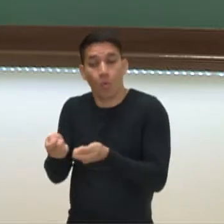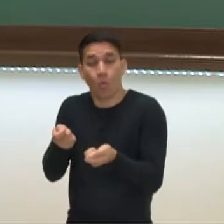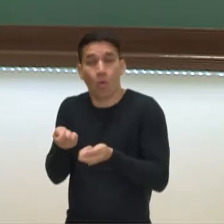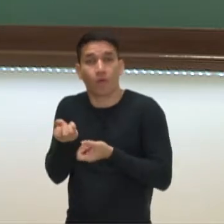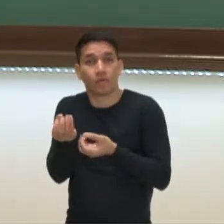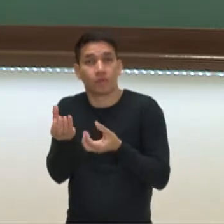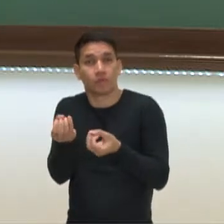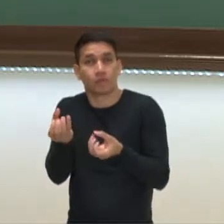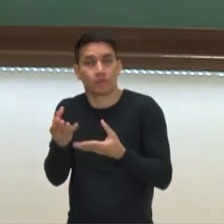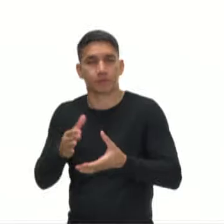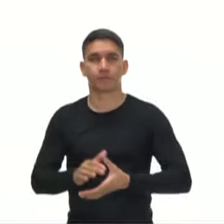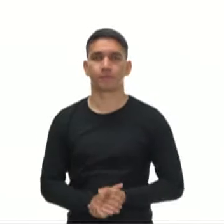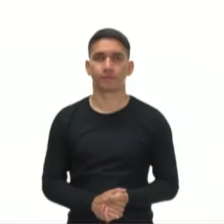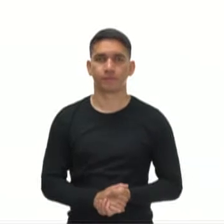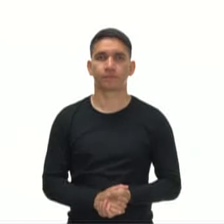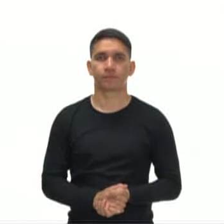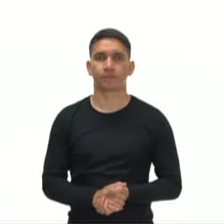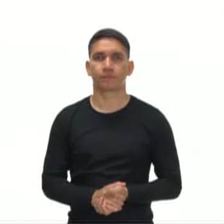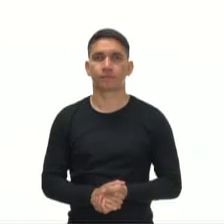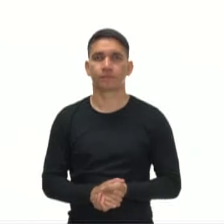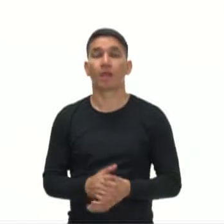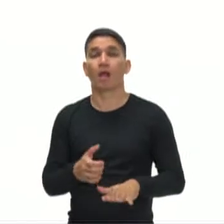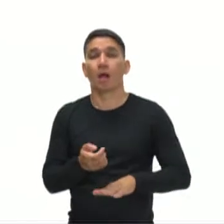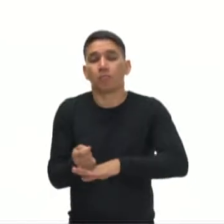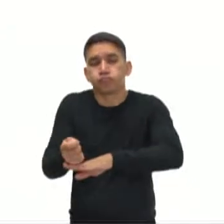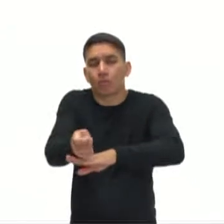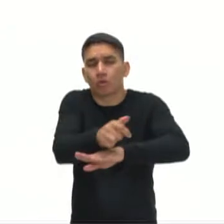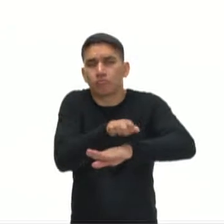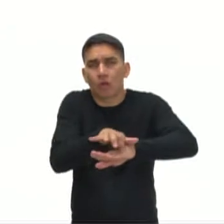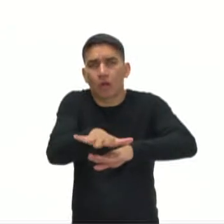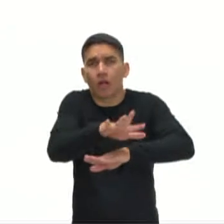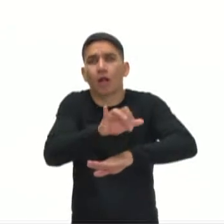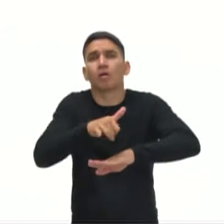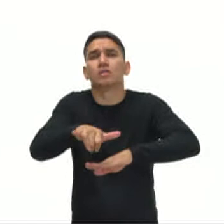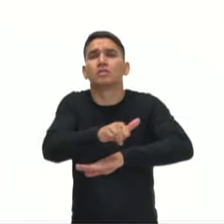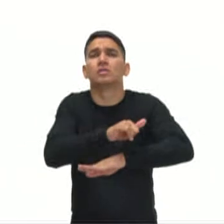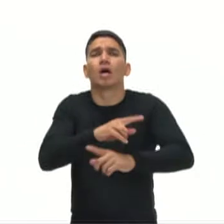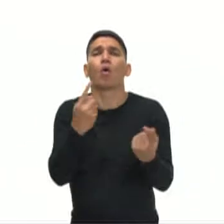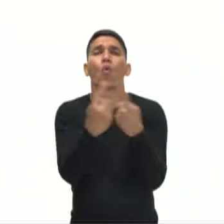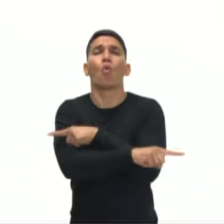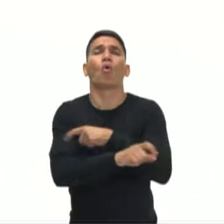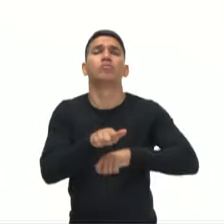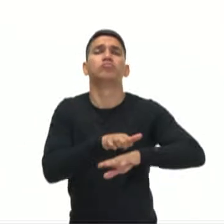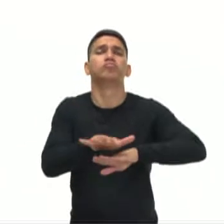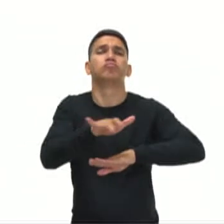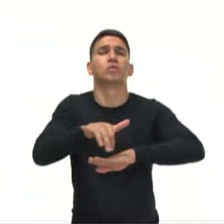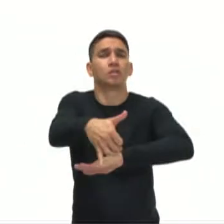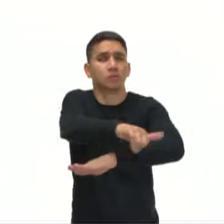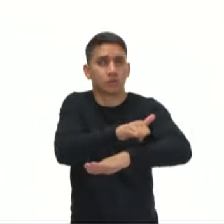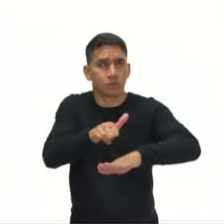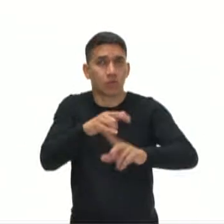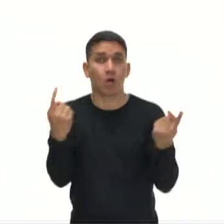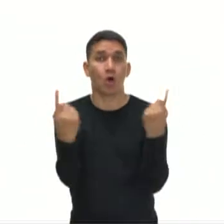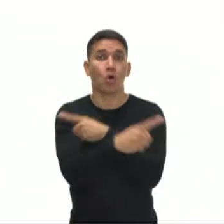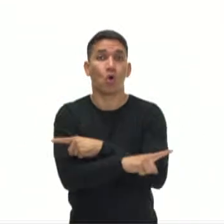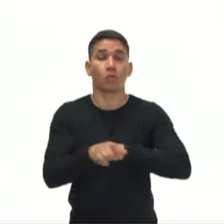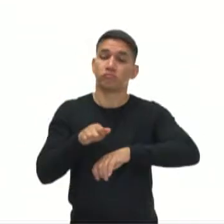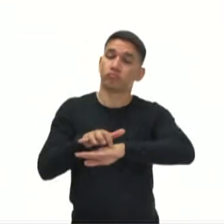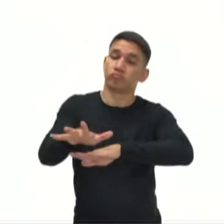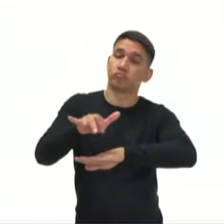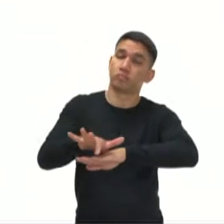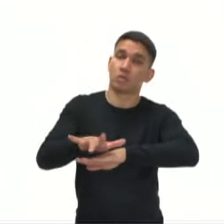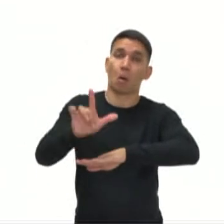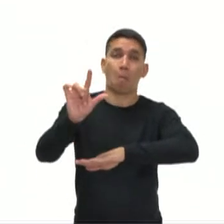sinais. Resistência elétrica é interpretada como a oposição da passagem de corrente elétrica, sendo o oposto de condutividade